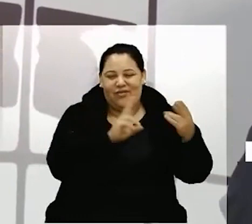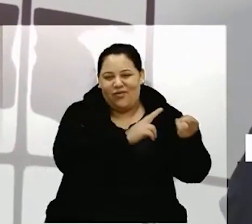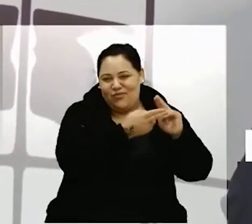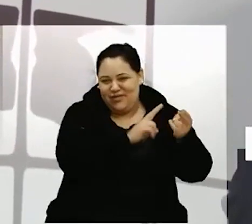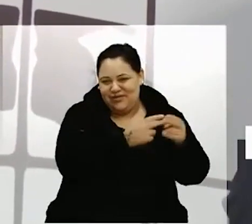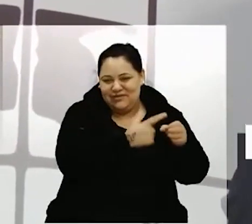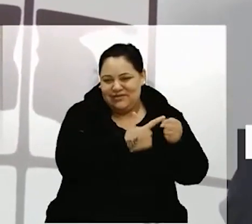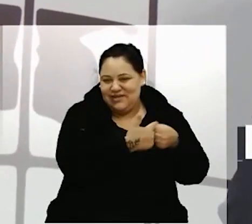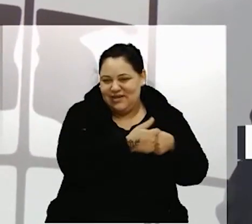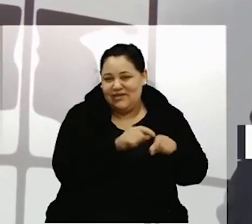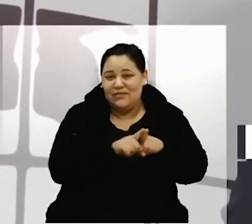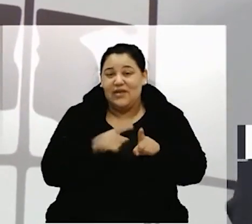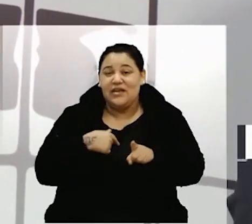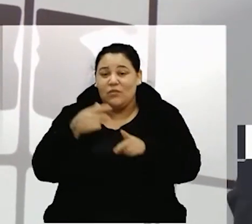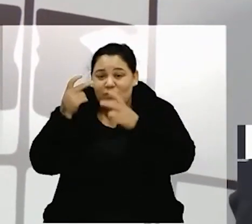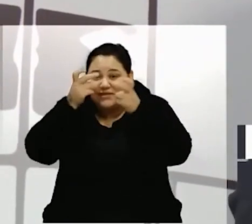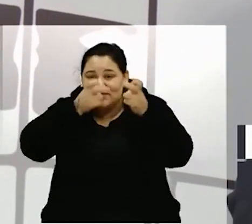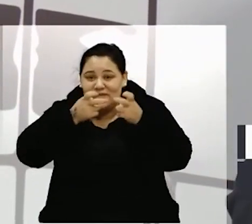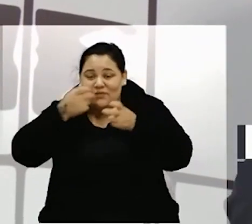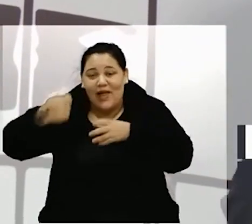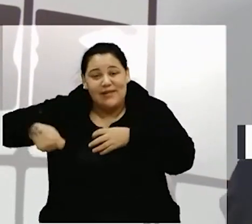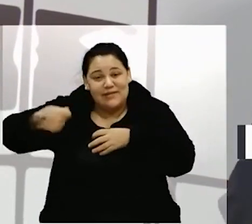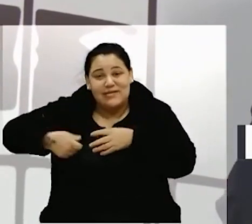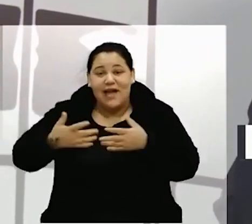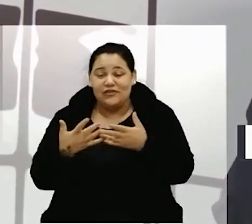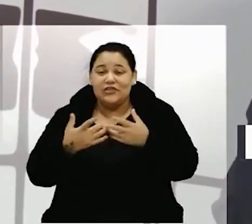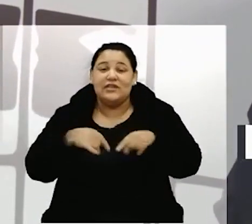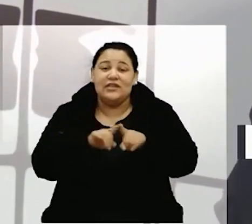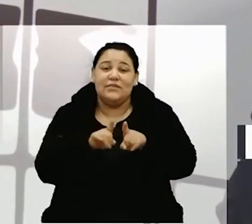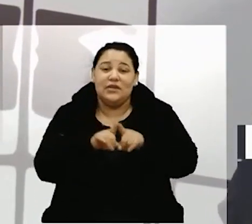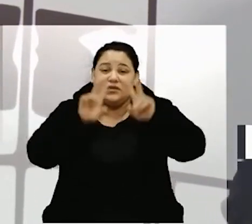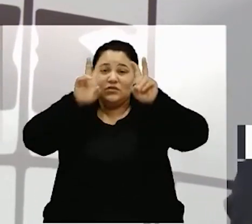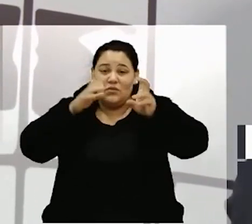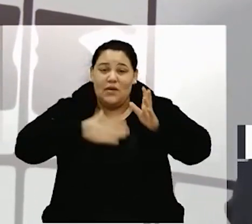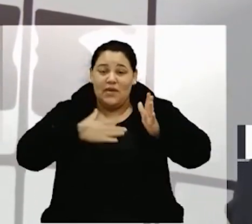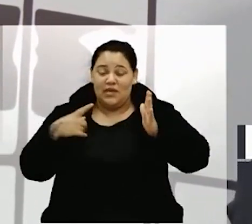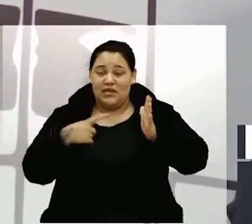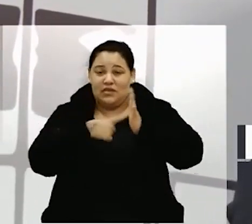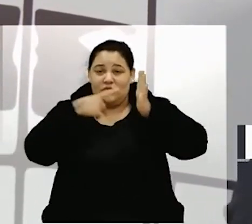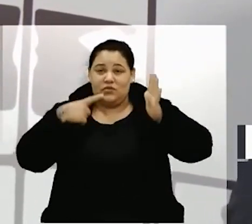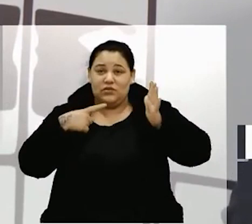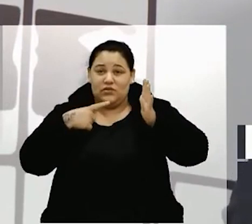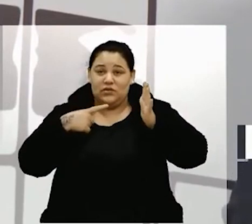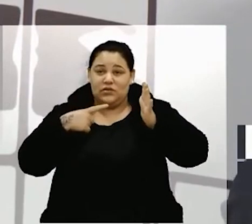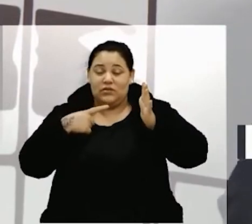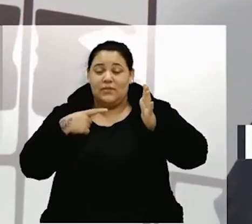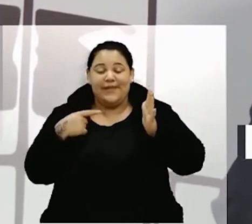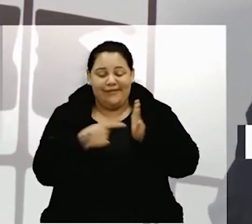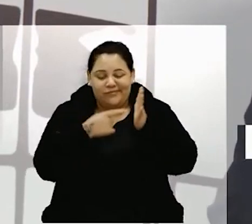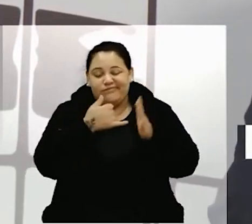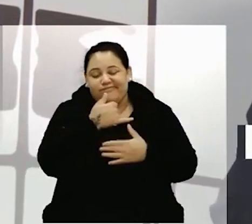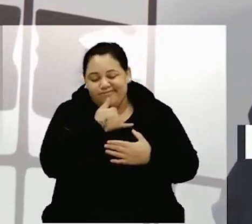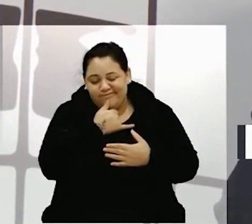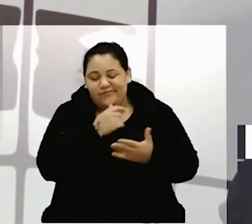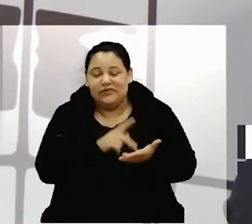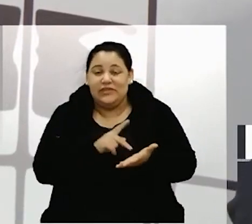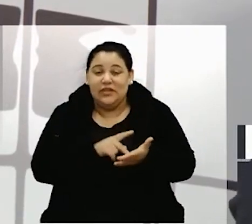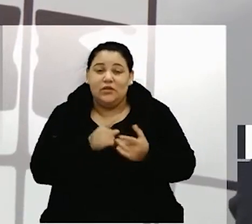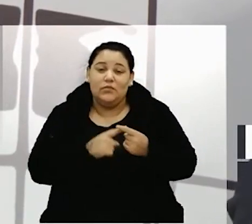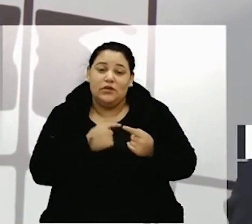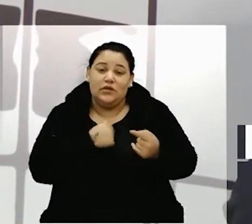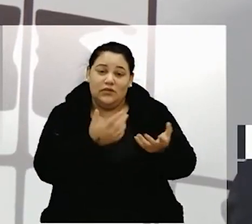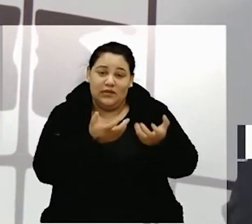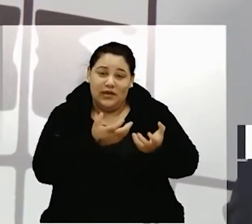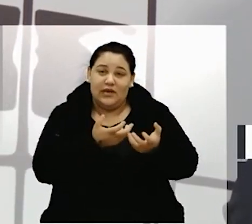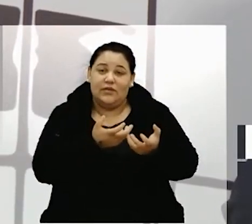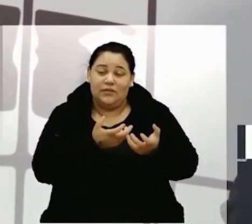a gente vê essa necessidade. E também sobre a minha denúncia, que é uma denúncia muito triste, porque eu quero muito bem